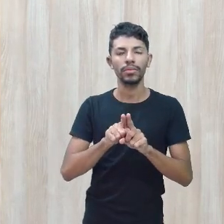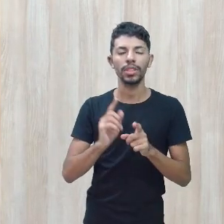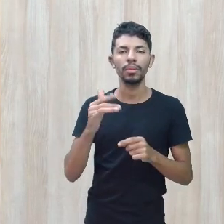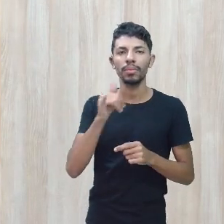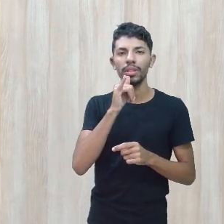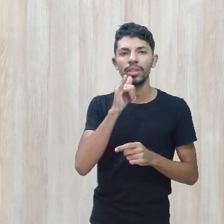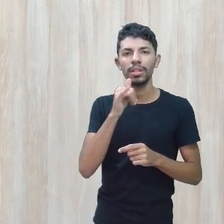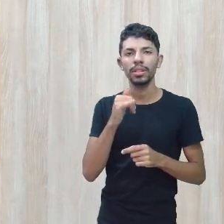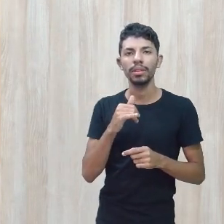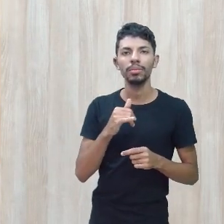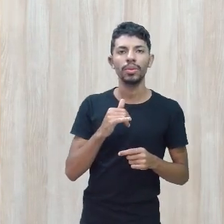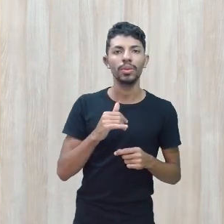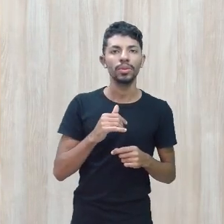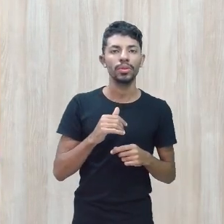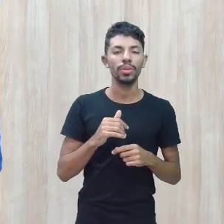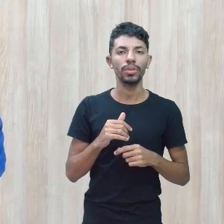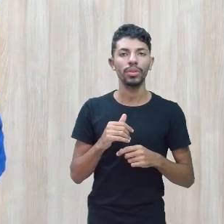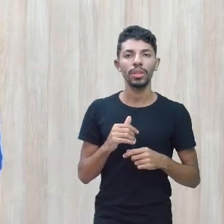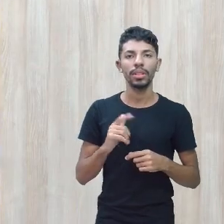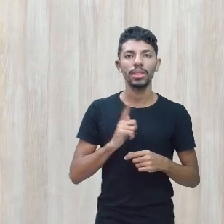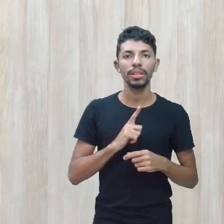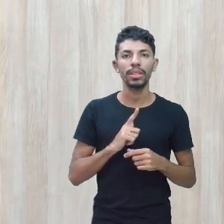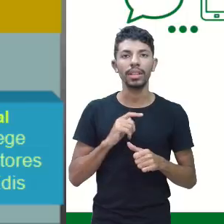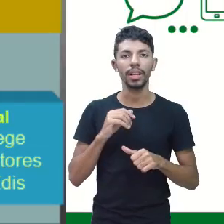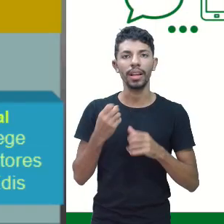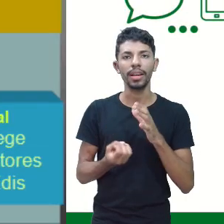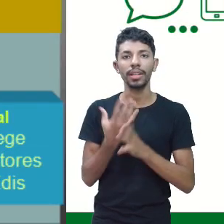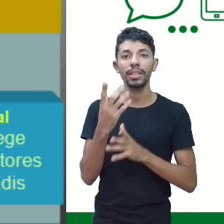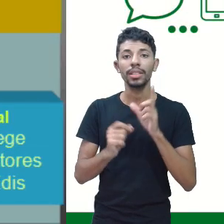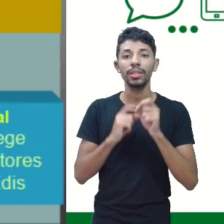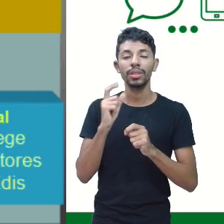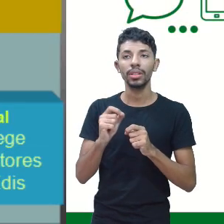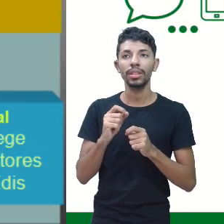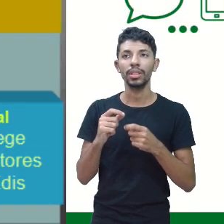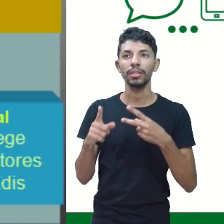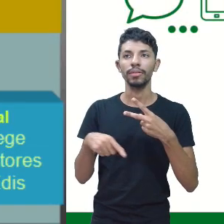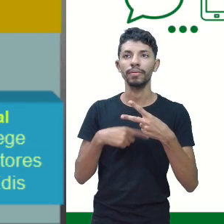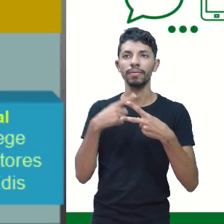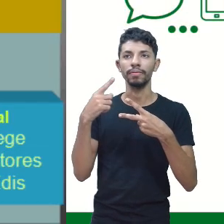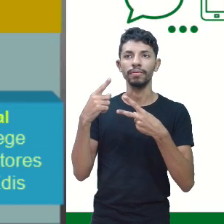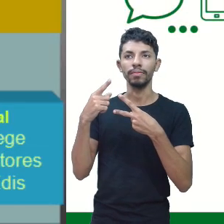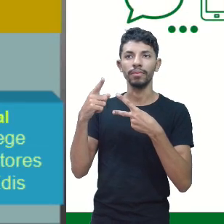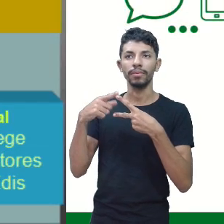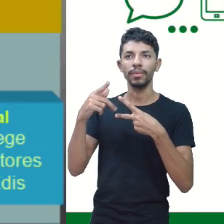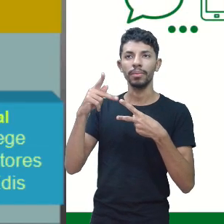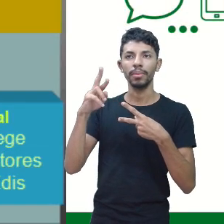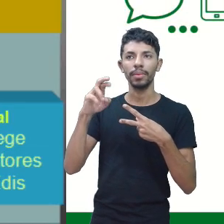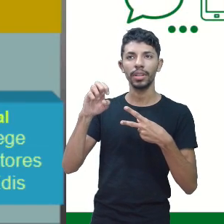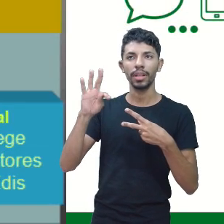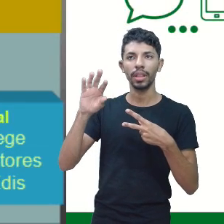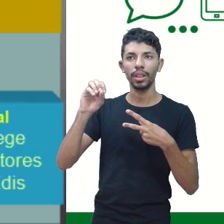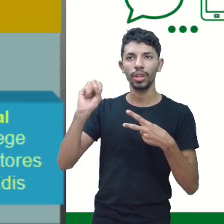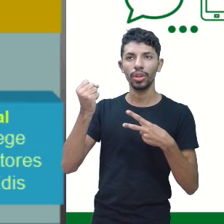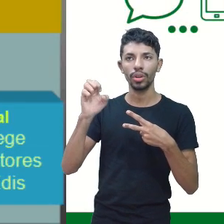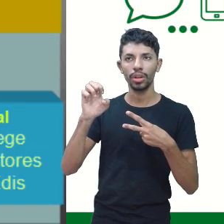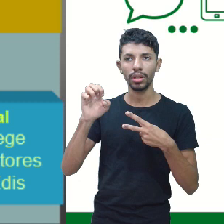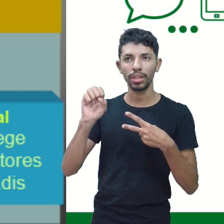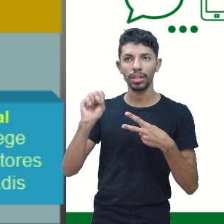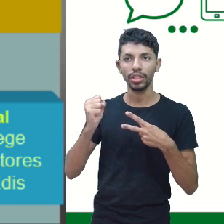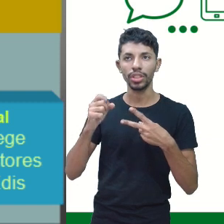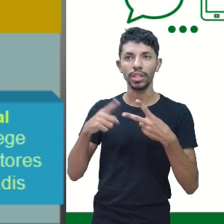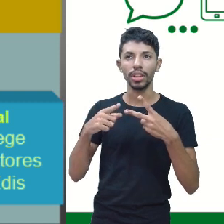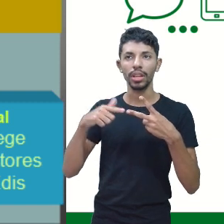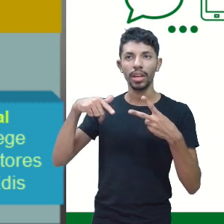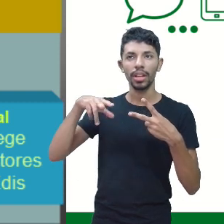nós vamos ter, por exemplo, a criação dos cargos de pretores, questores, censores e os edis. Então, os pretores, ou